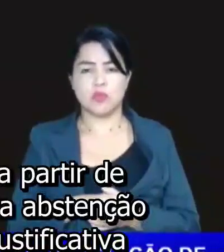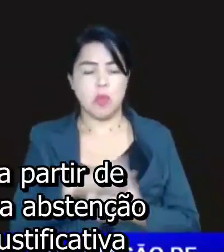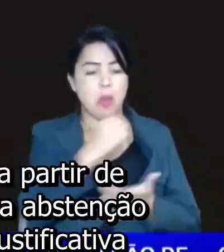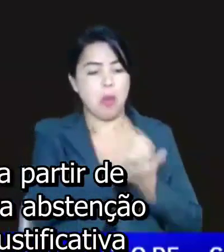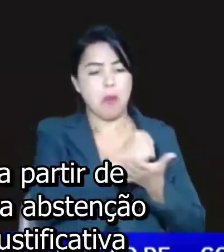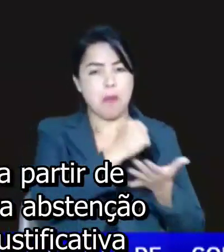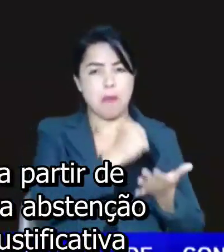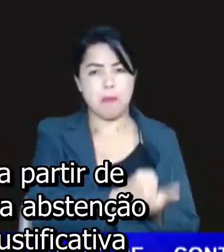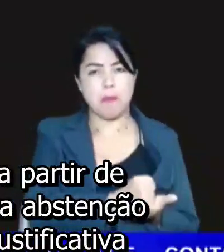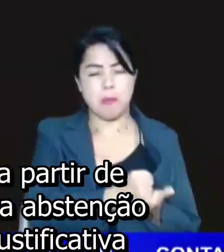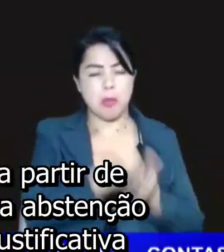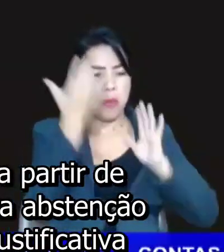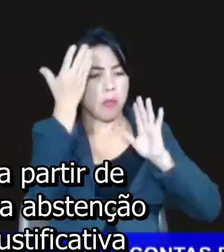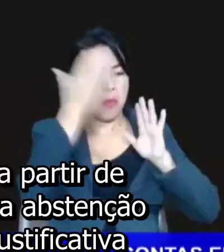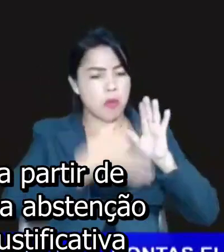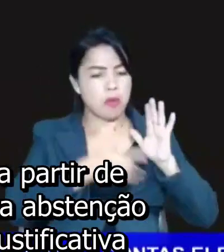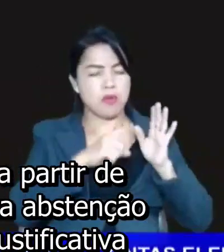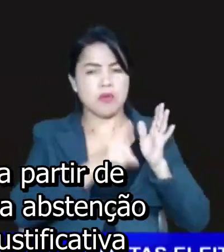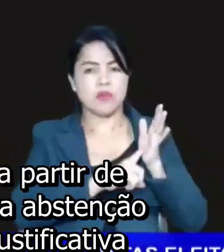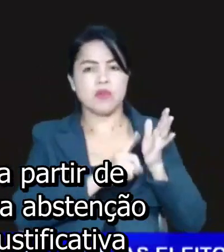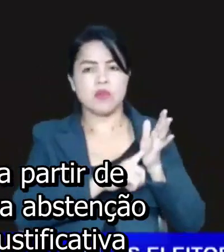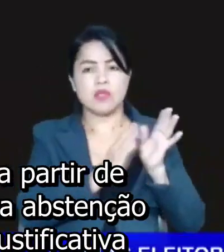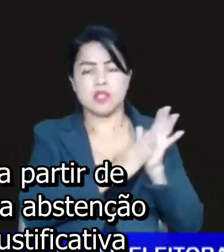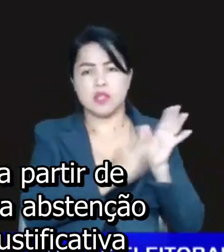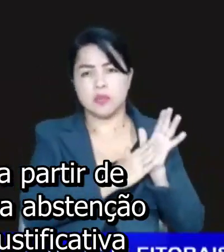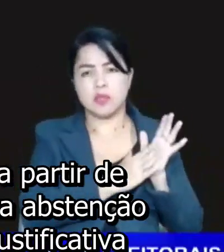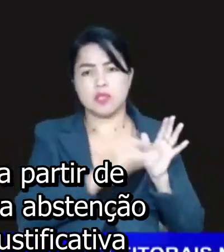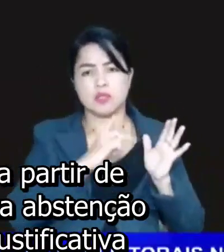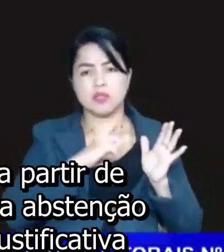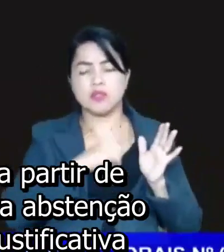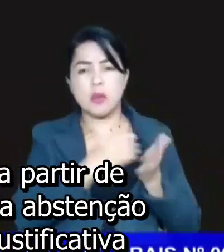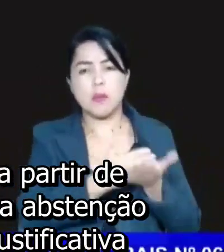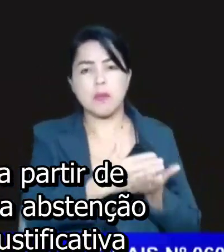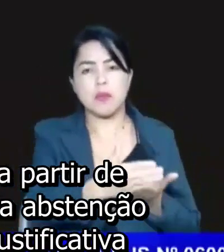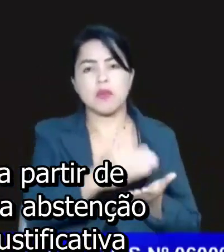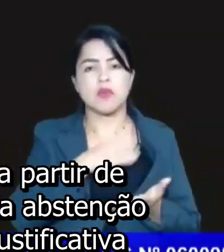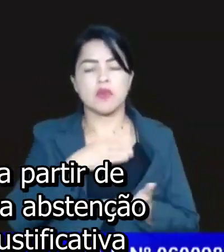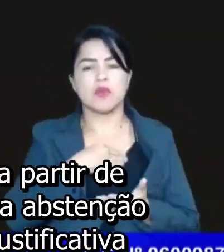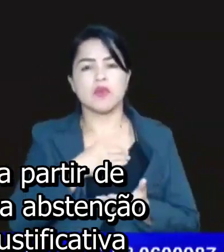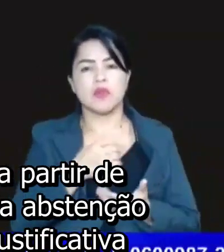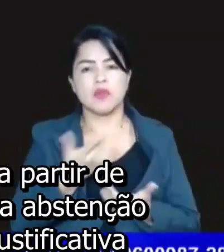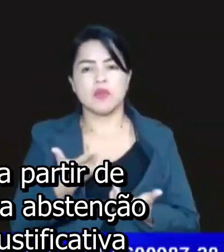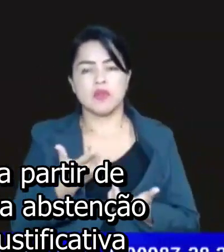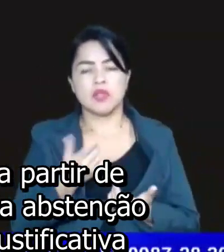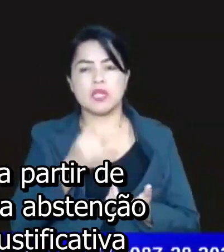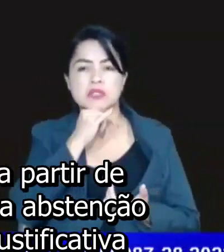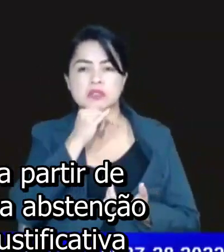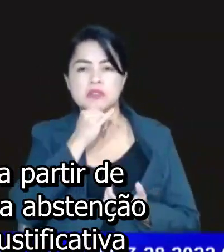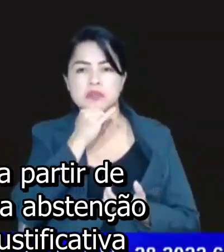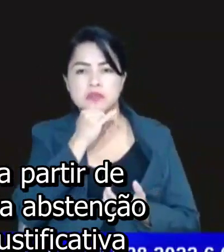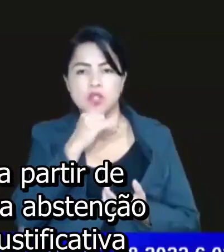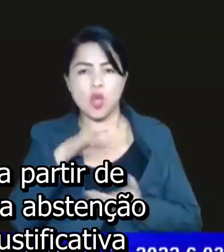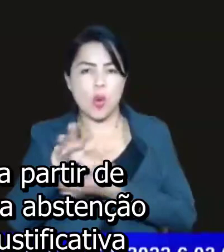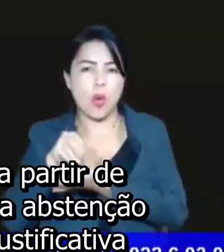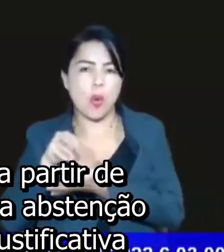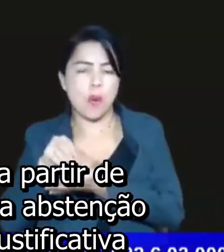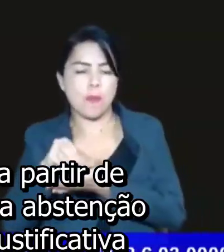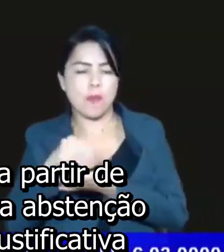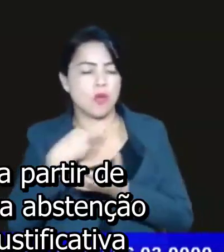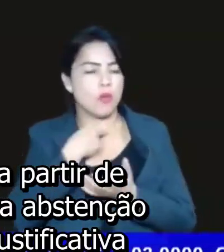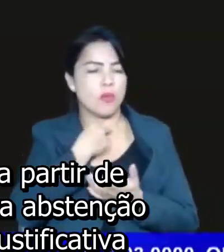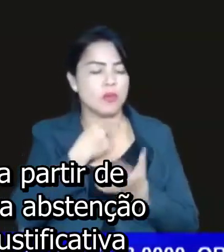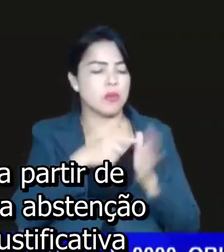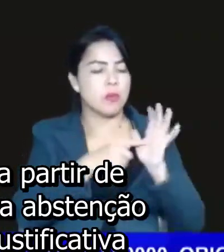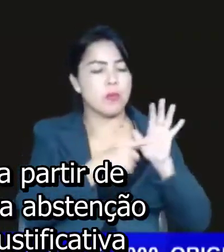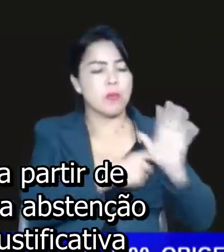contratos ou a comprovação de serviços executados a partir de cláusulas genéricas, que não permitem verificar